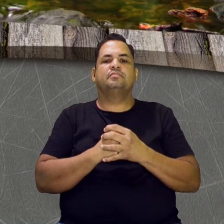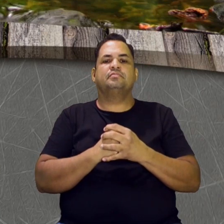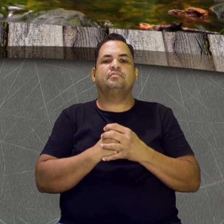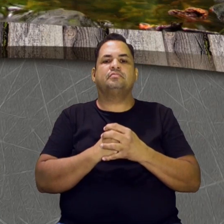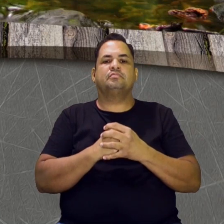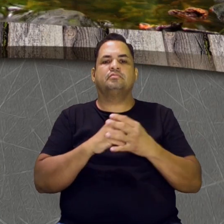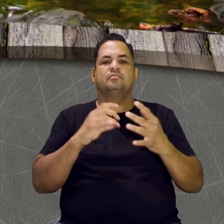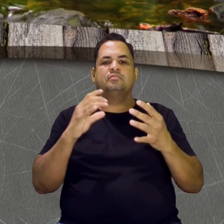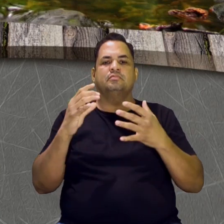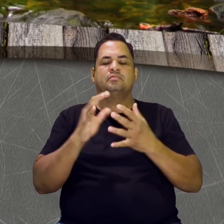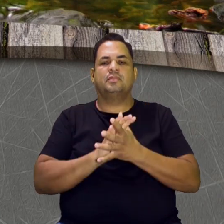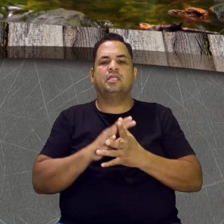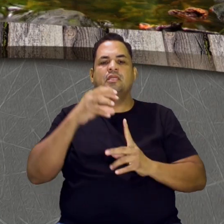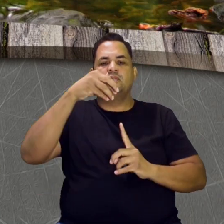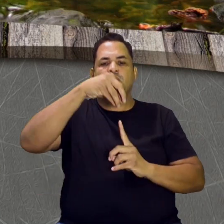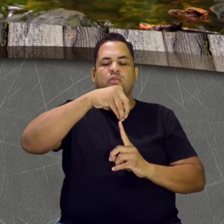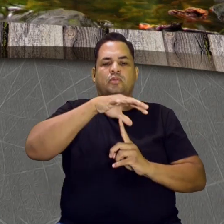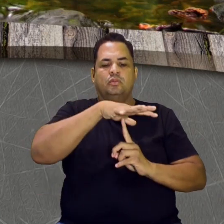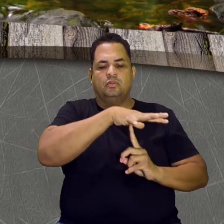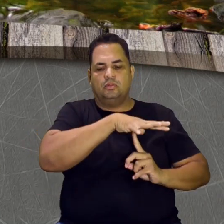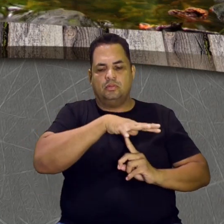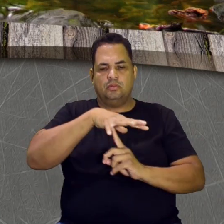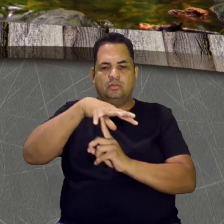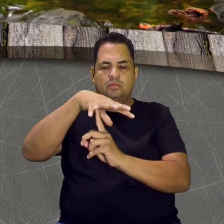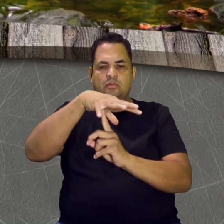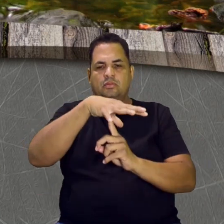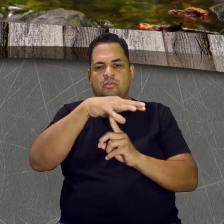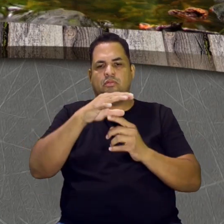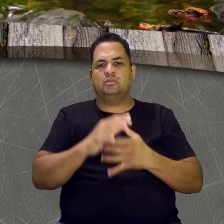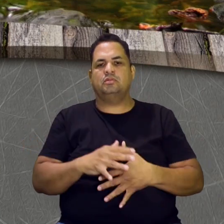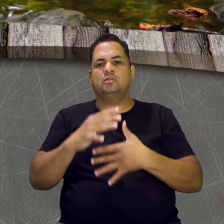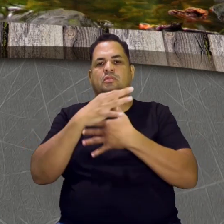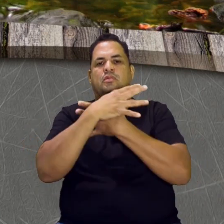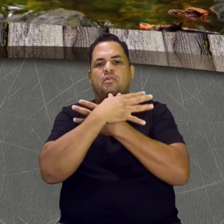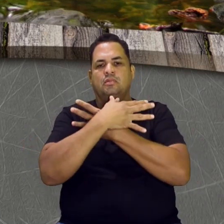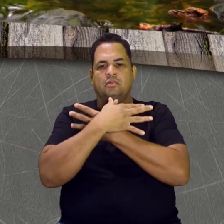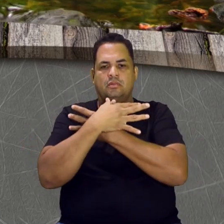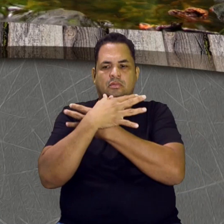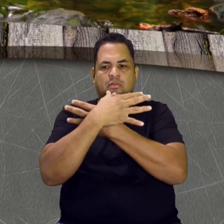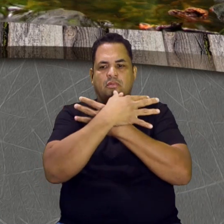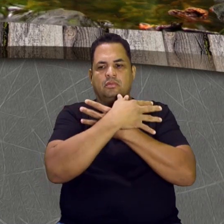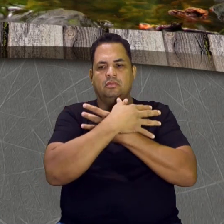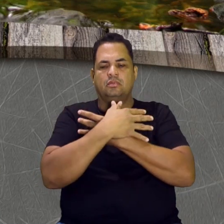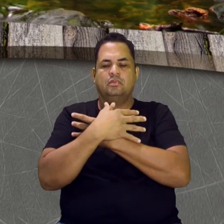protista, reino Fungi, reino Plantae e reino Animalia. Tudo bem?